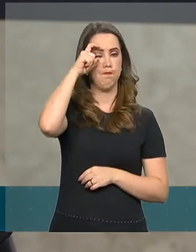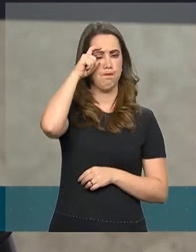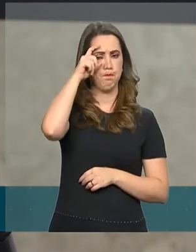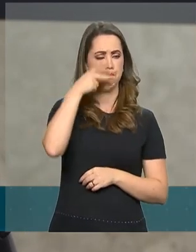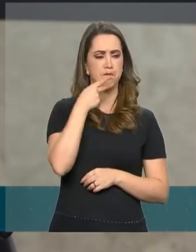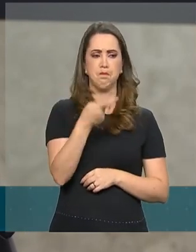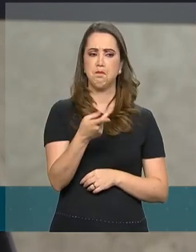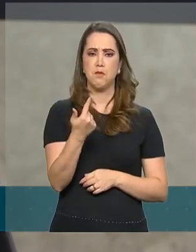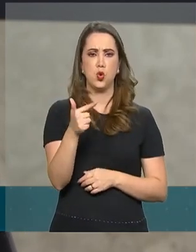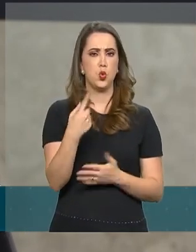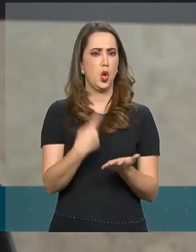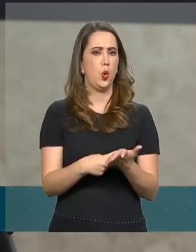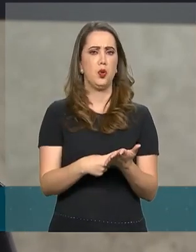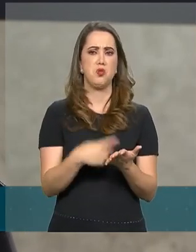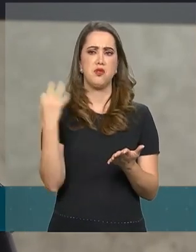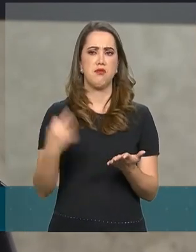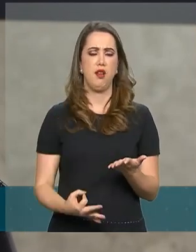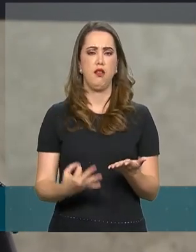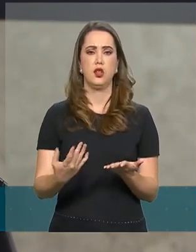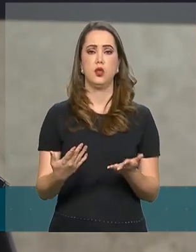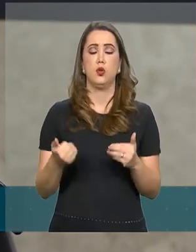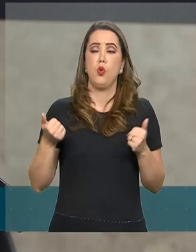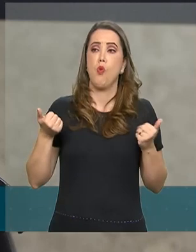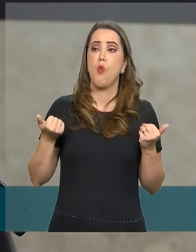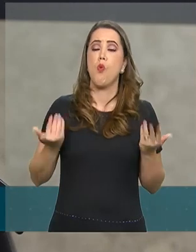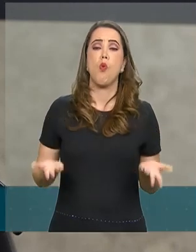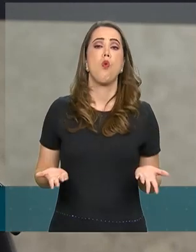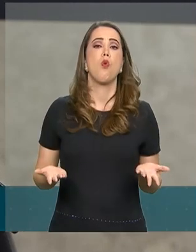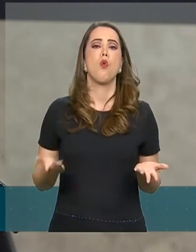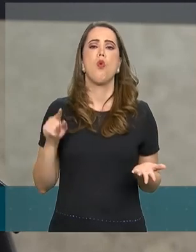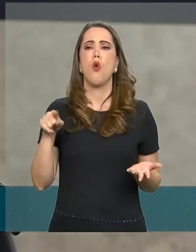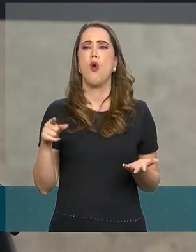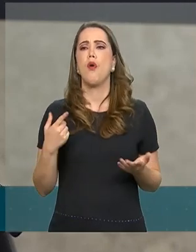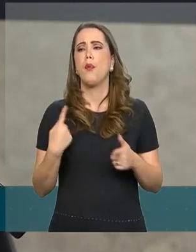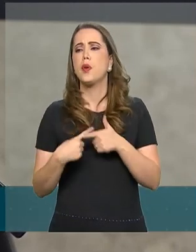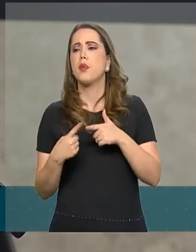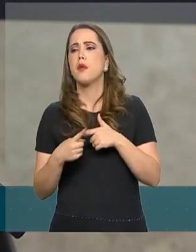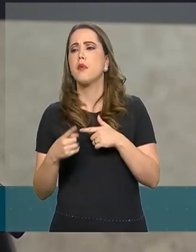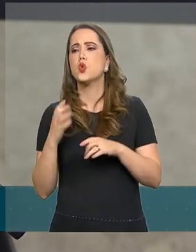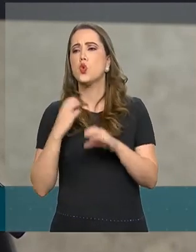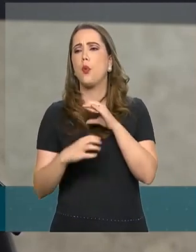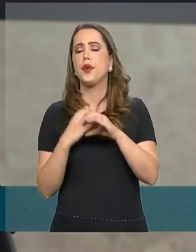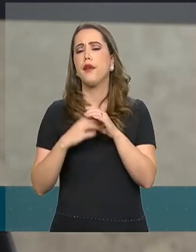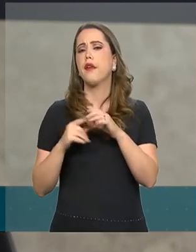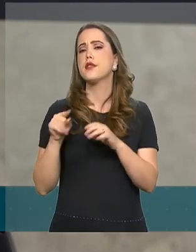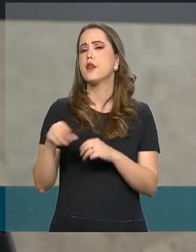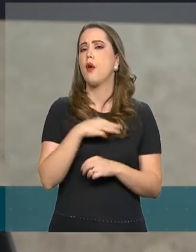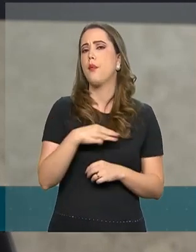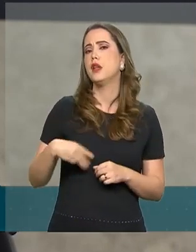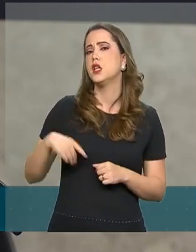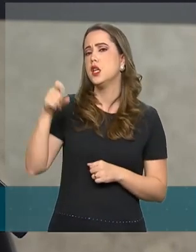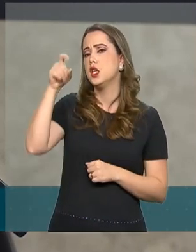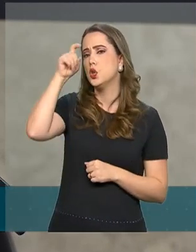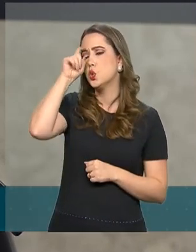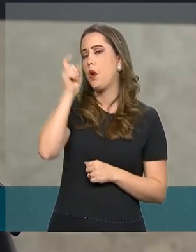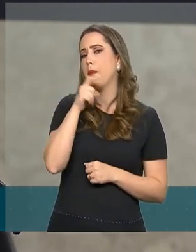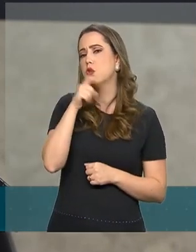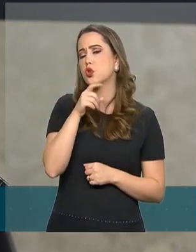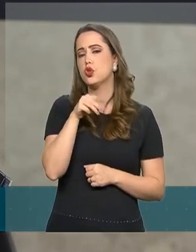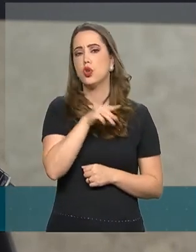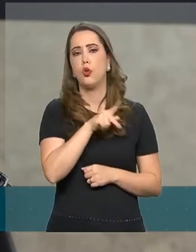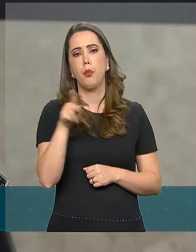firmado eu queria saber qual é o o o atrito de comunicação o seu ministro tá mentindo o presidente está